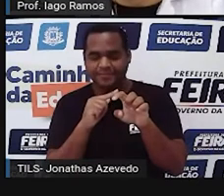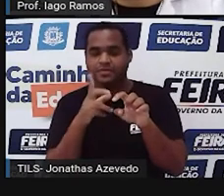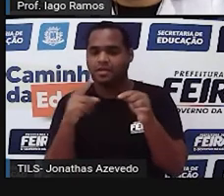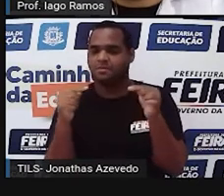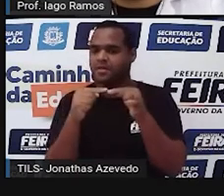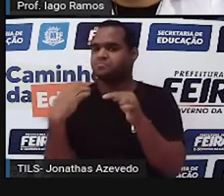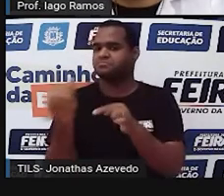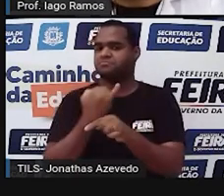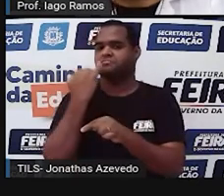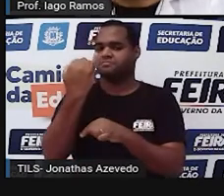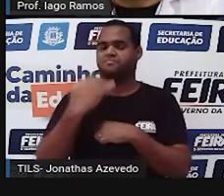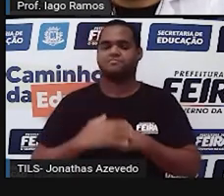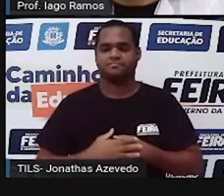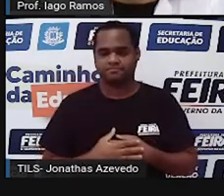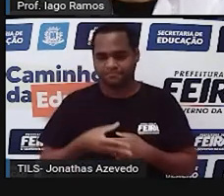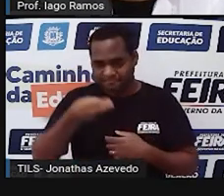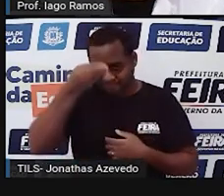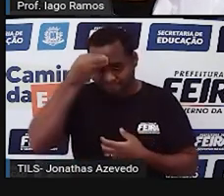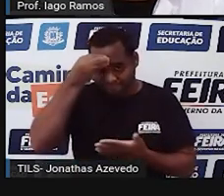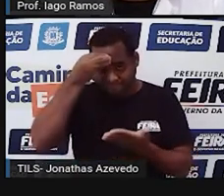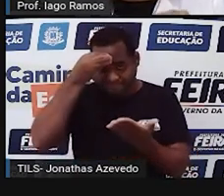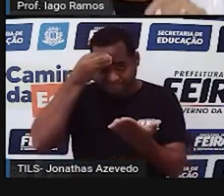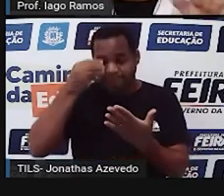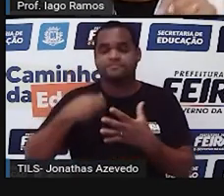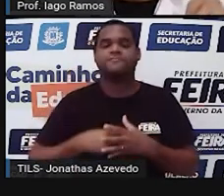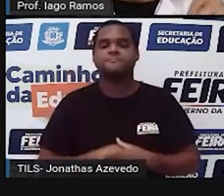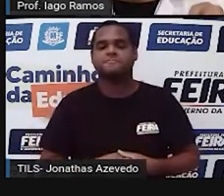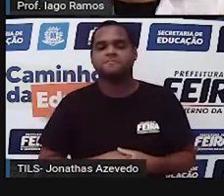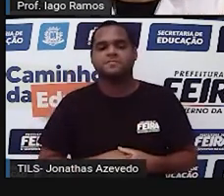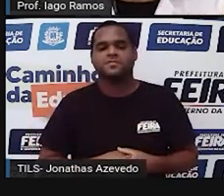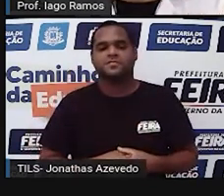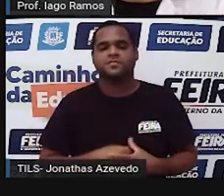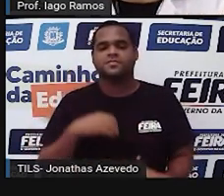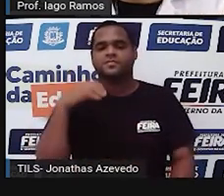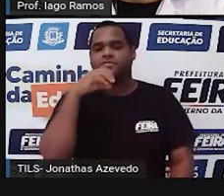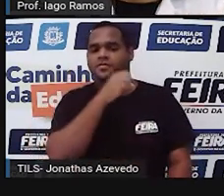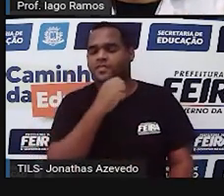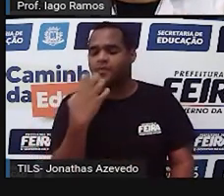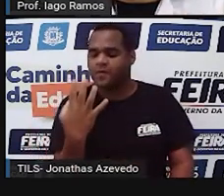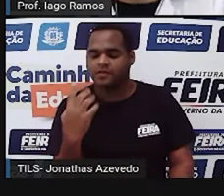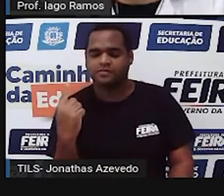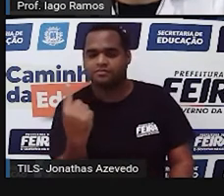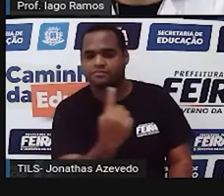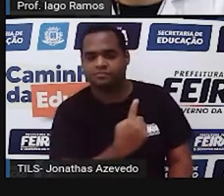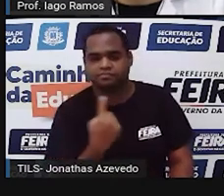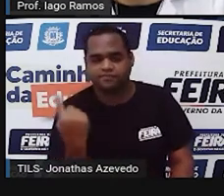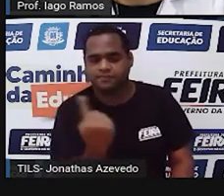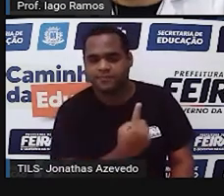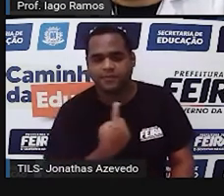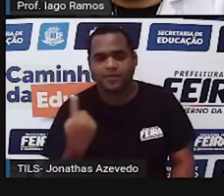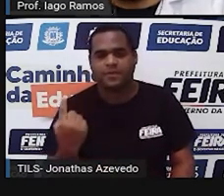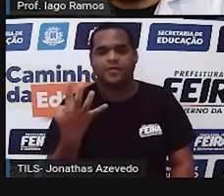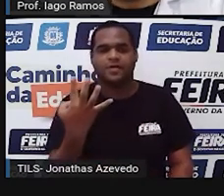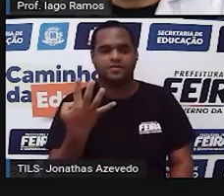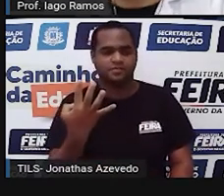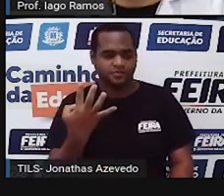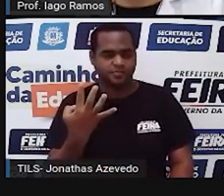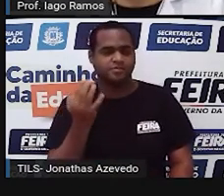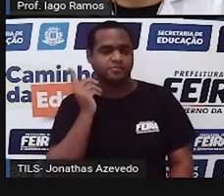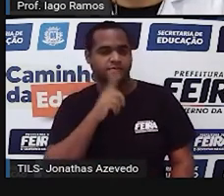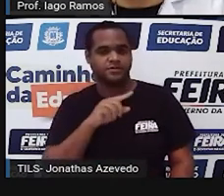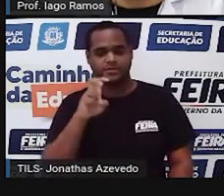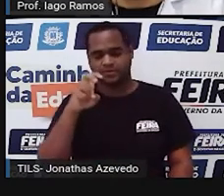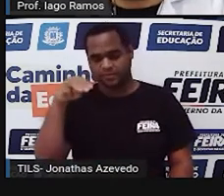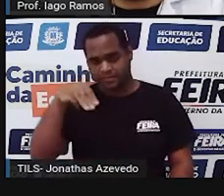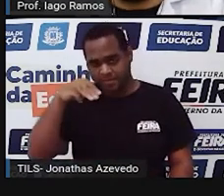informação é muito importante e nesse correr de quatro voltas foi em torno de um campo e